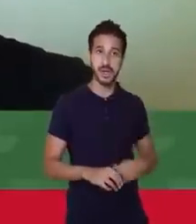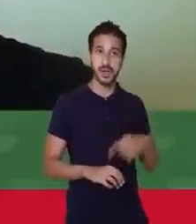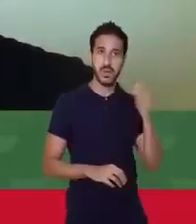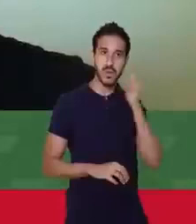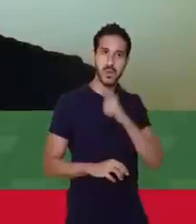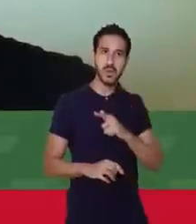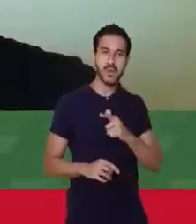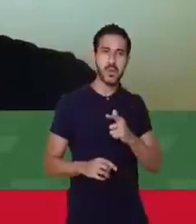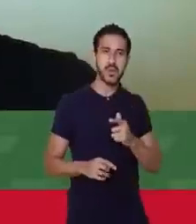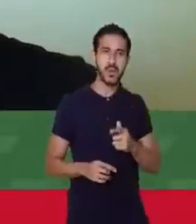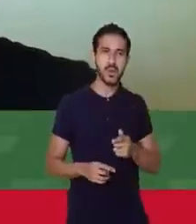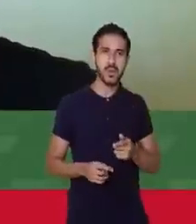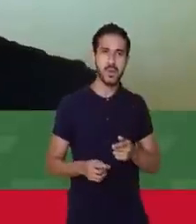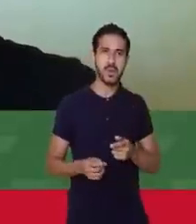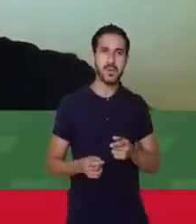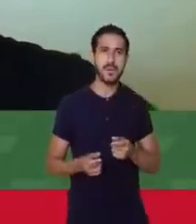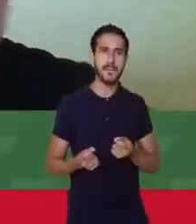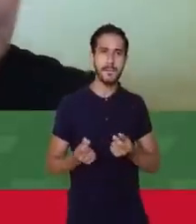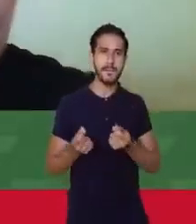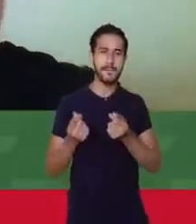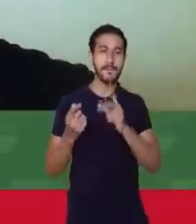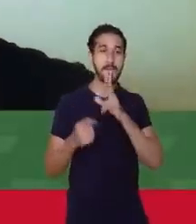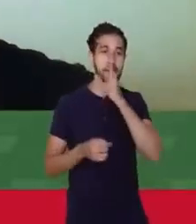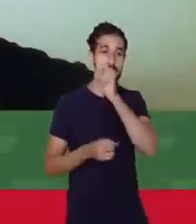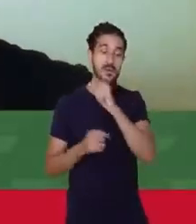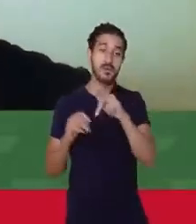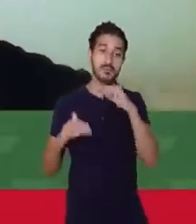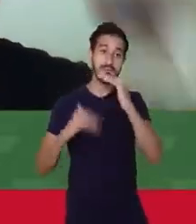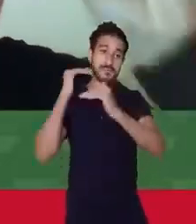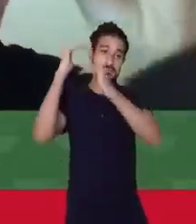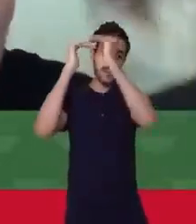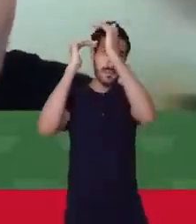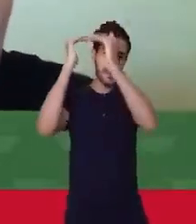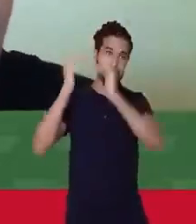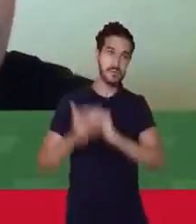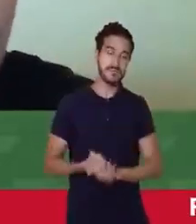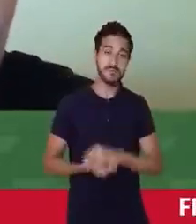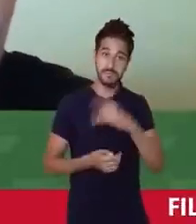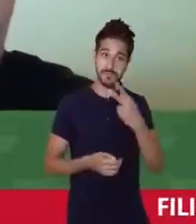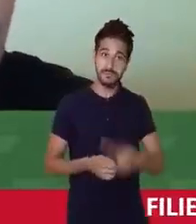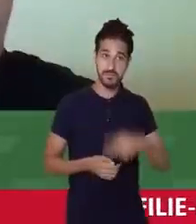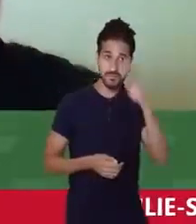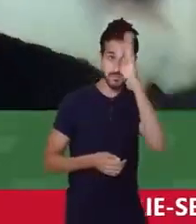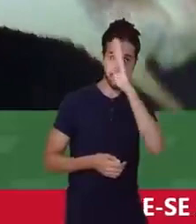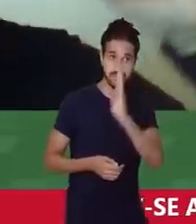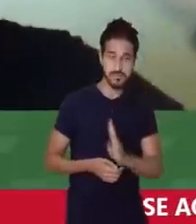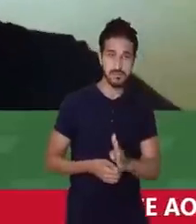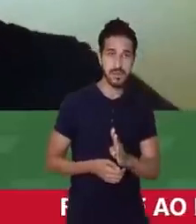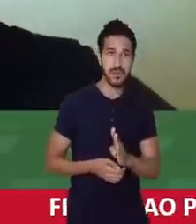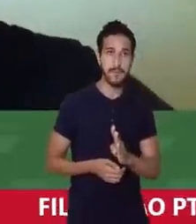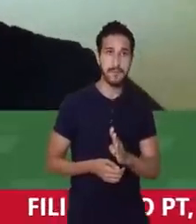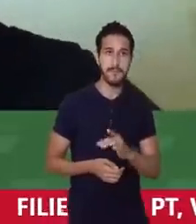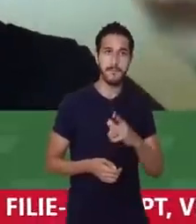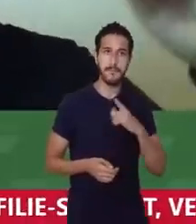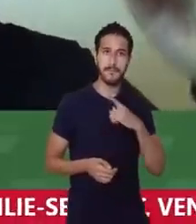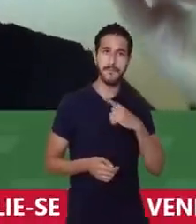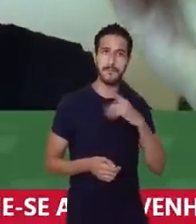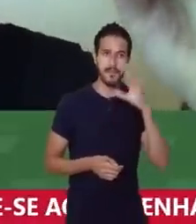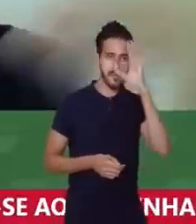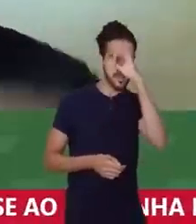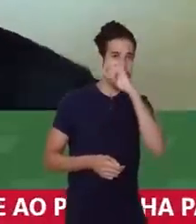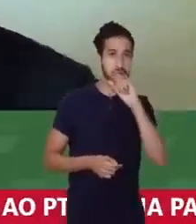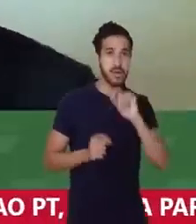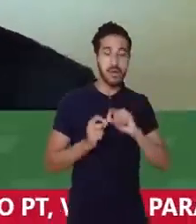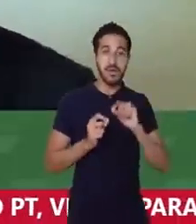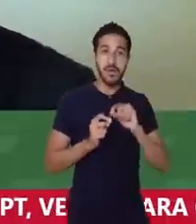um grande drive, uma grande força de crescimento. Aqui no Brasil, né, havia mentalidade que